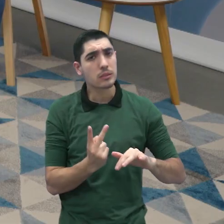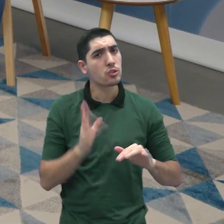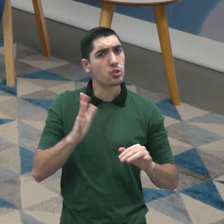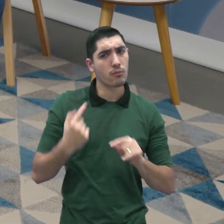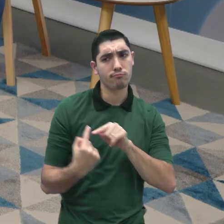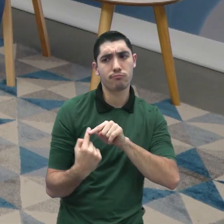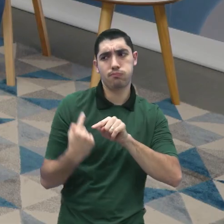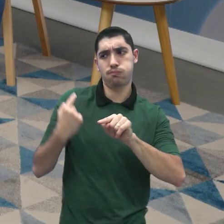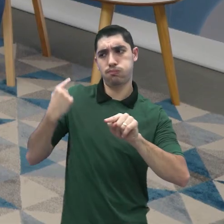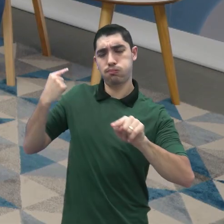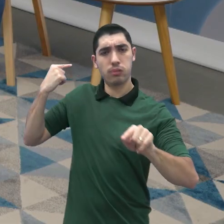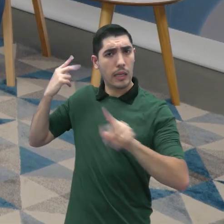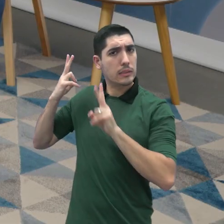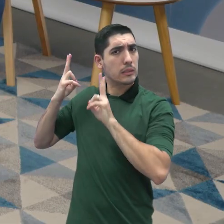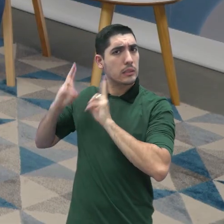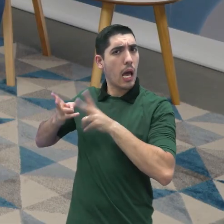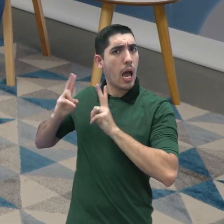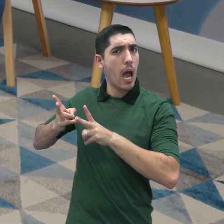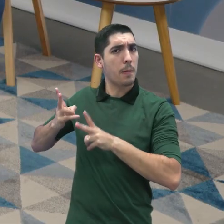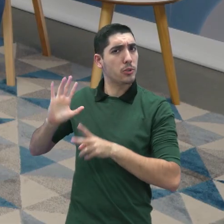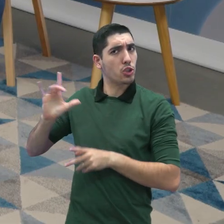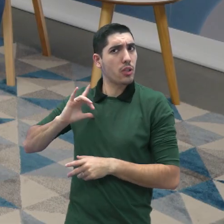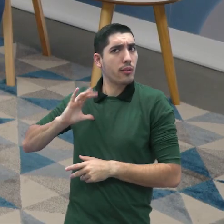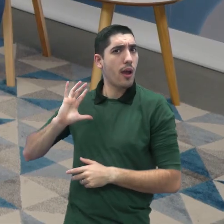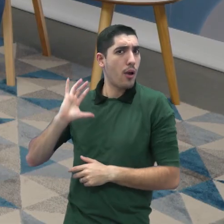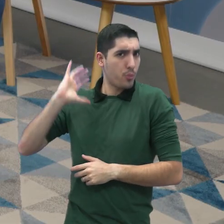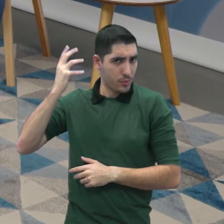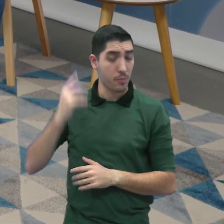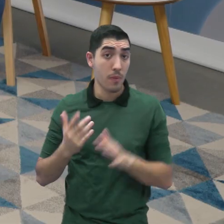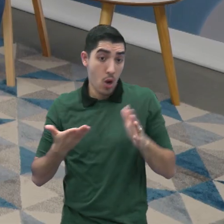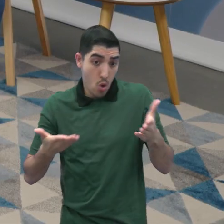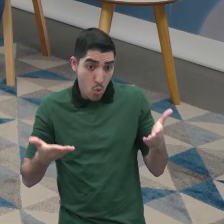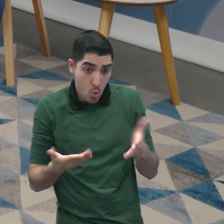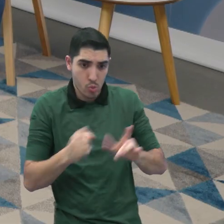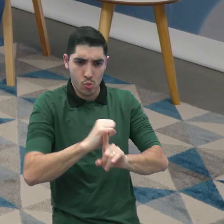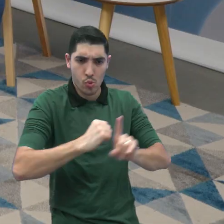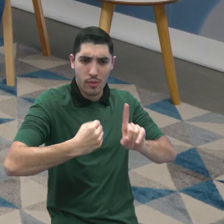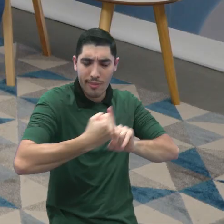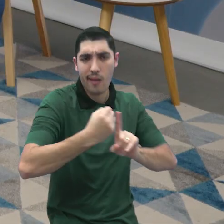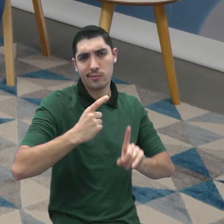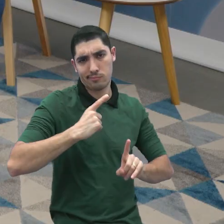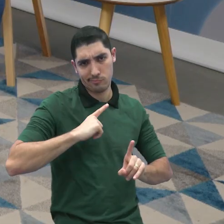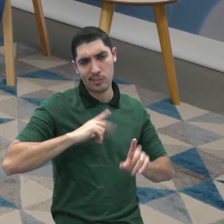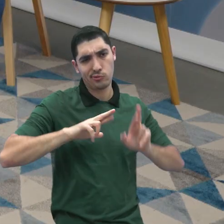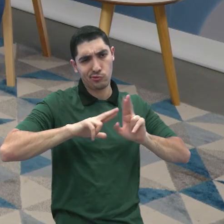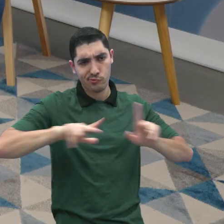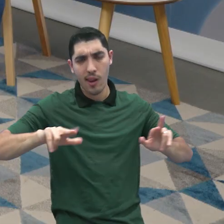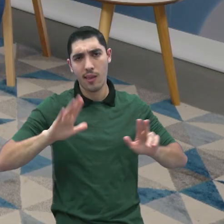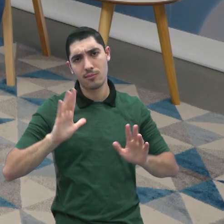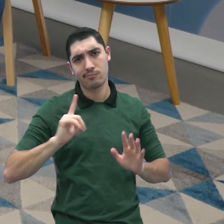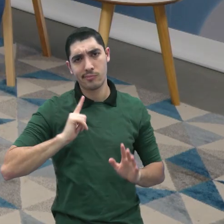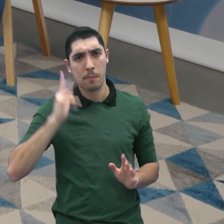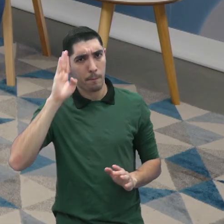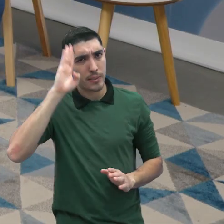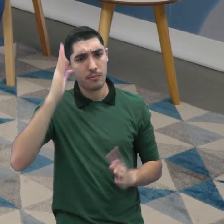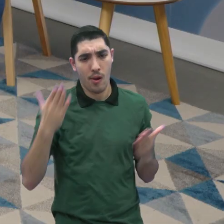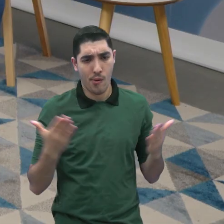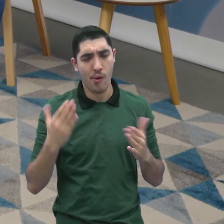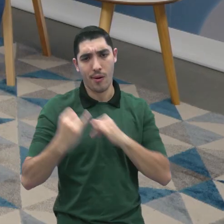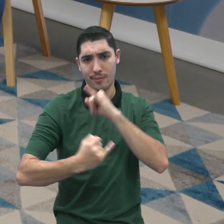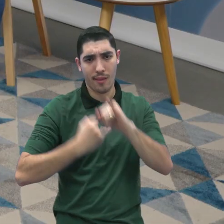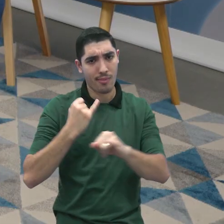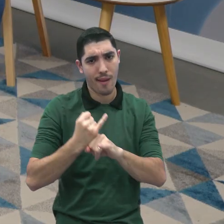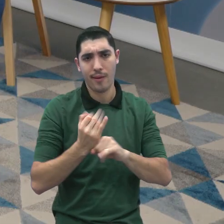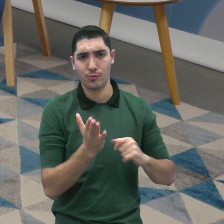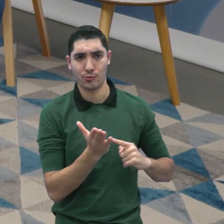E aí, claro, hoje, na sociedade atual, com muitas influências, sobretudo nessa era digital, a gente